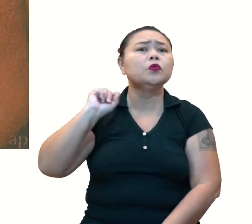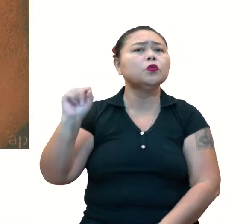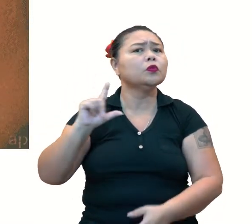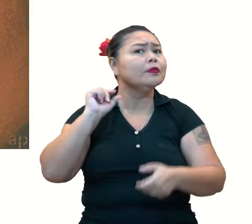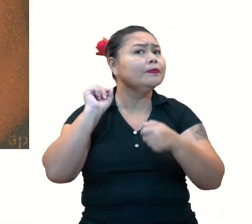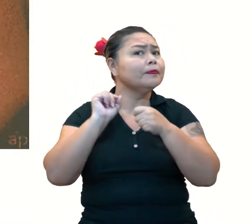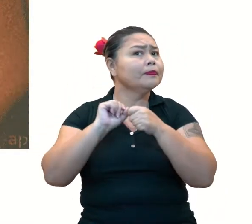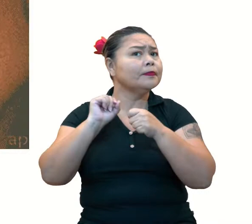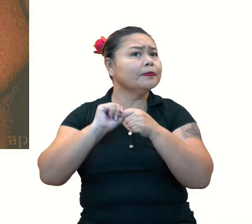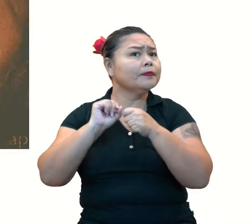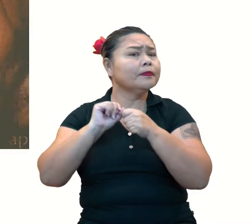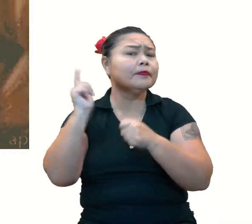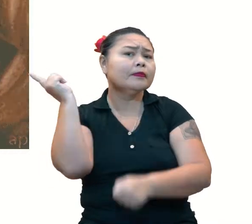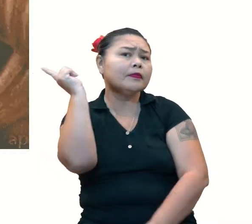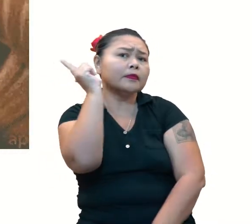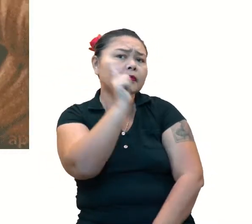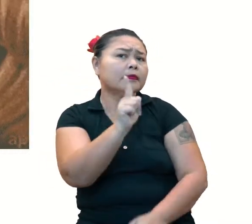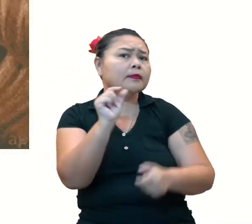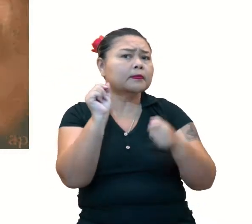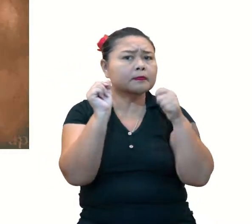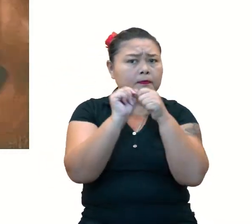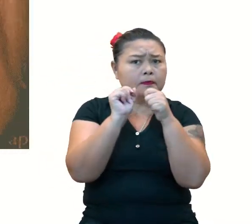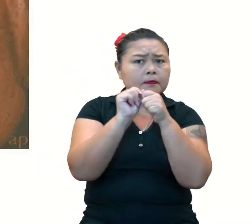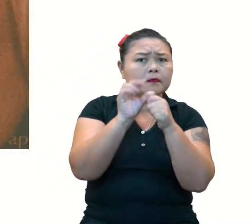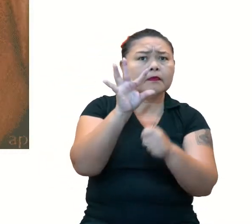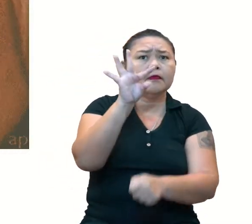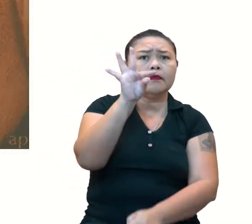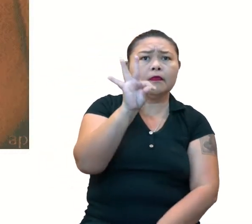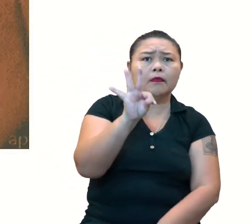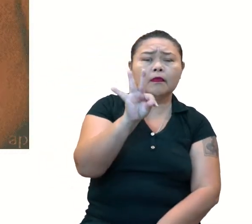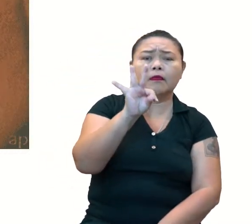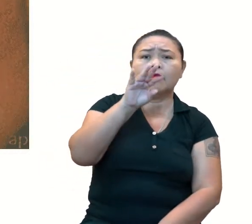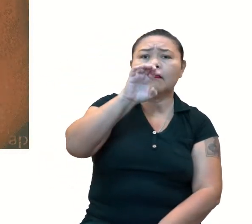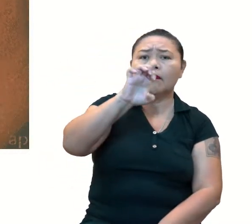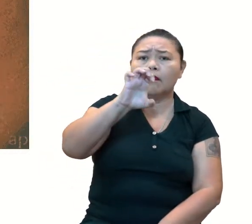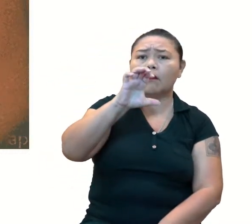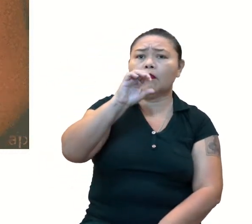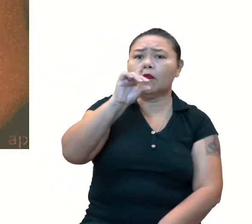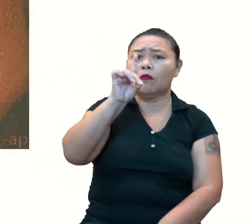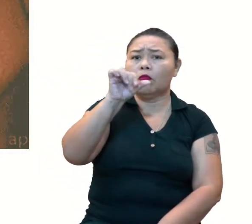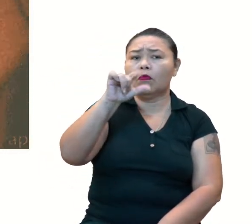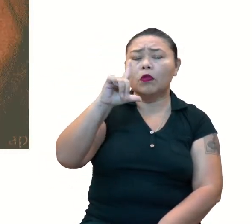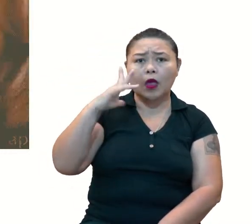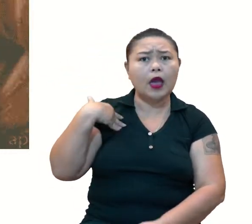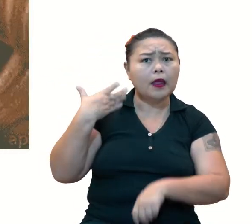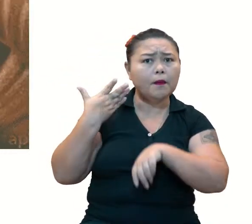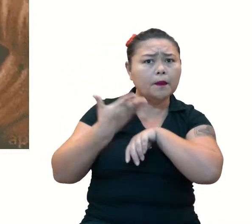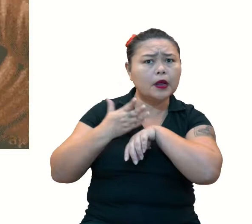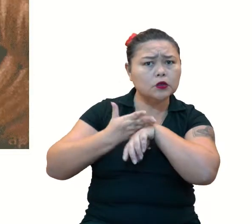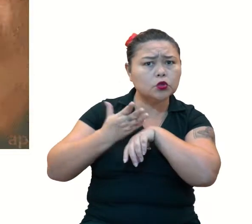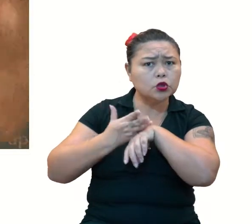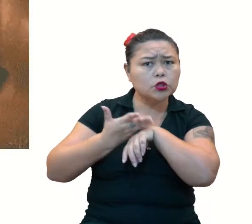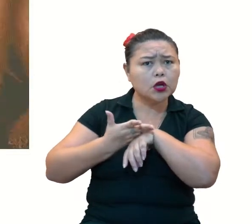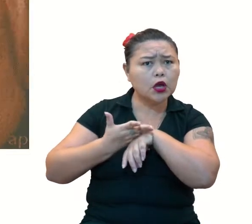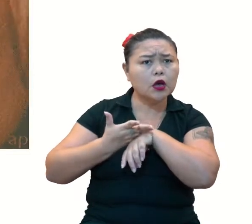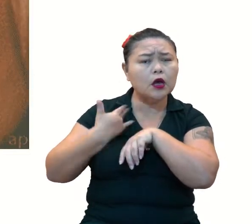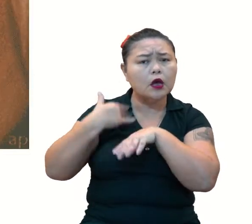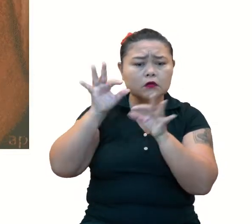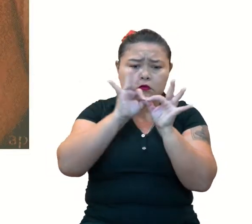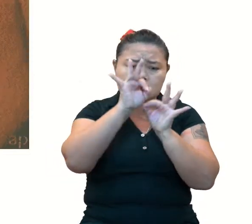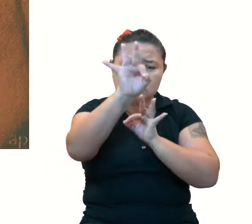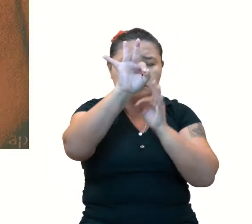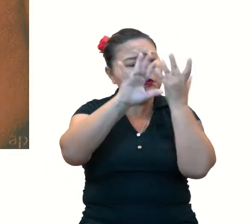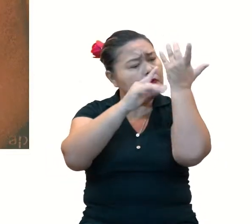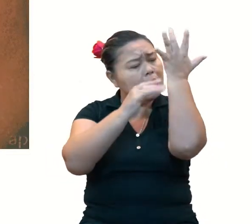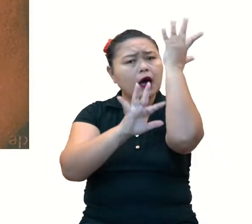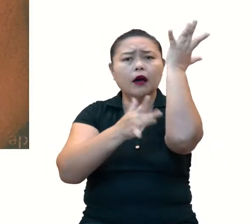ver. Eu consigo fazer um teodolito? Consigo fazer na prática, assim, construir um teodolito? Eu quero medir a distância de uma árvore lá no